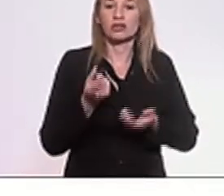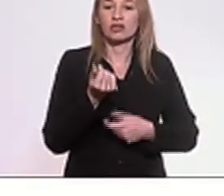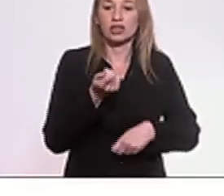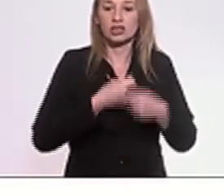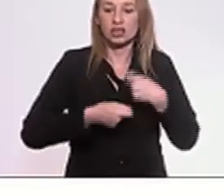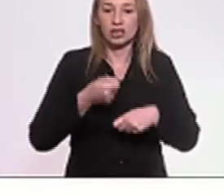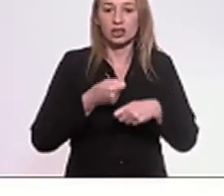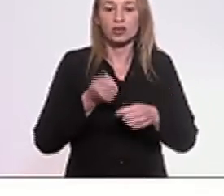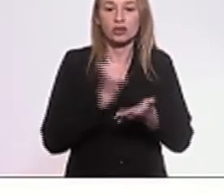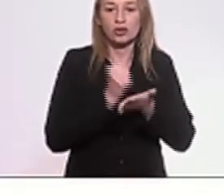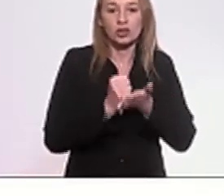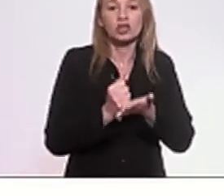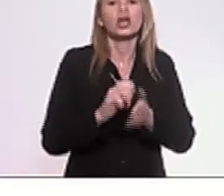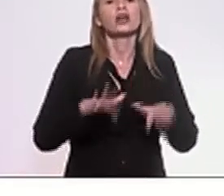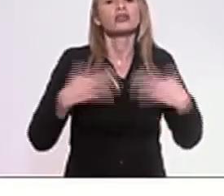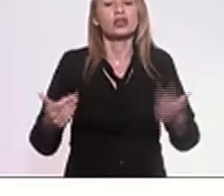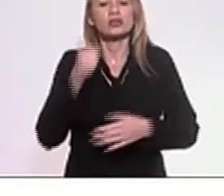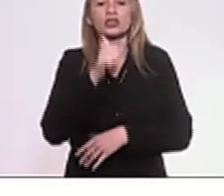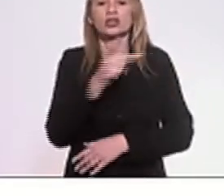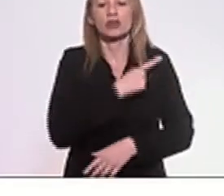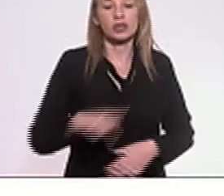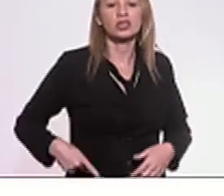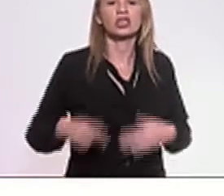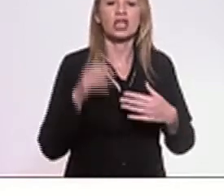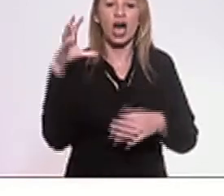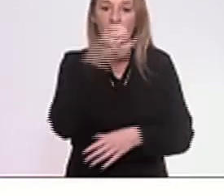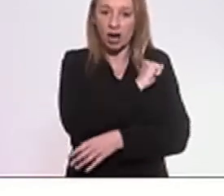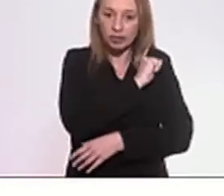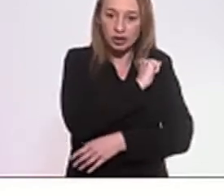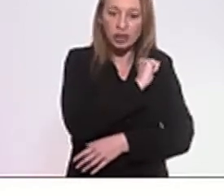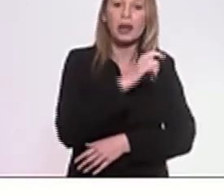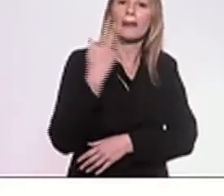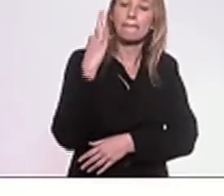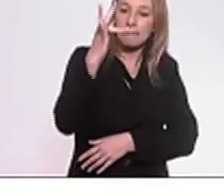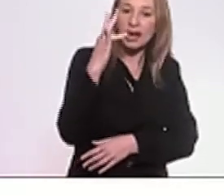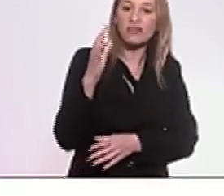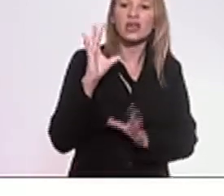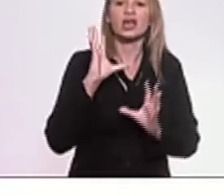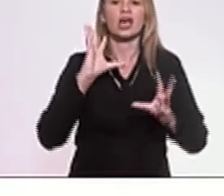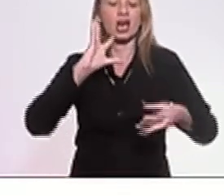contrato. Então, senhora presidente, passando rapidamente, de maneira muito breve e